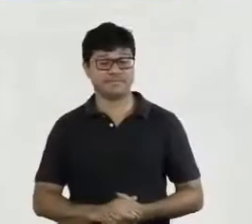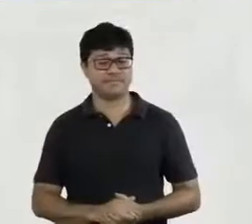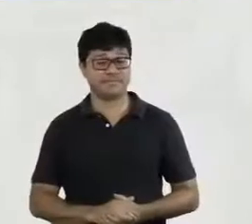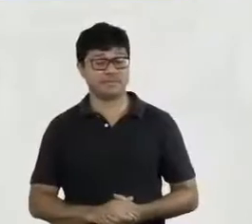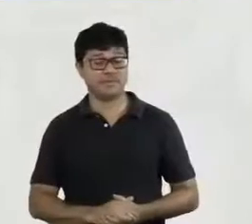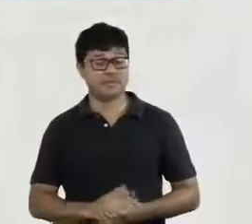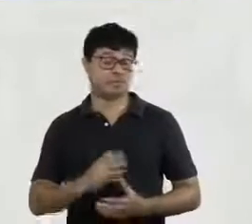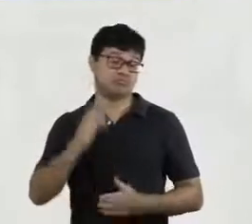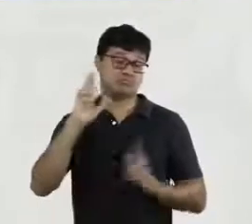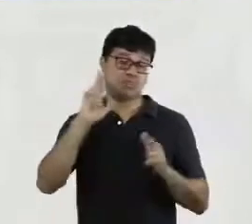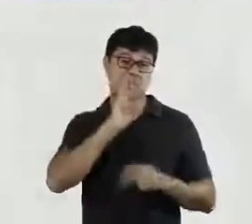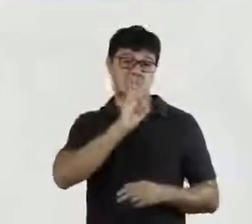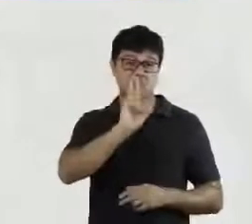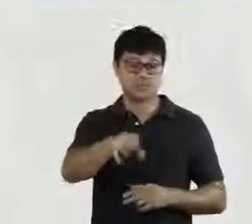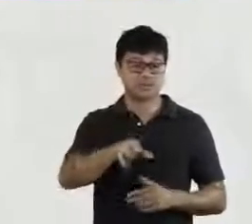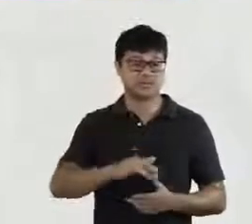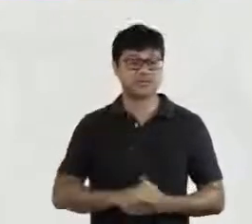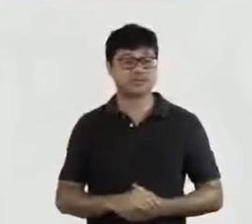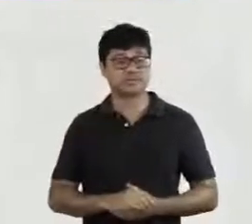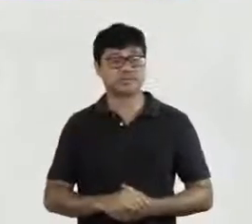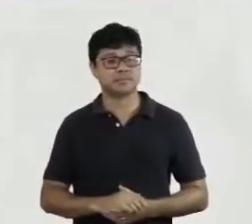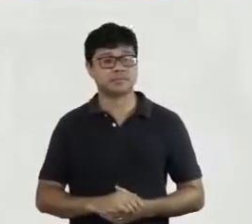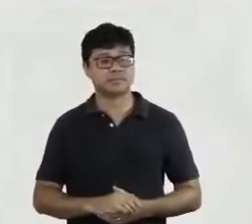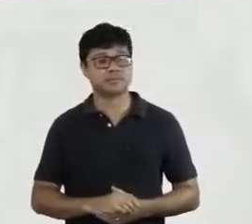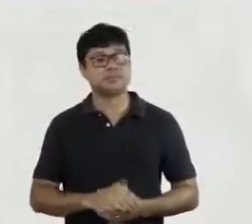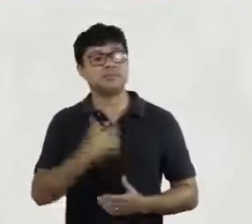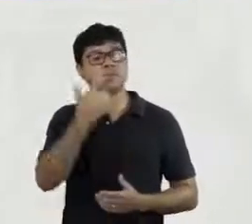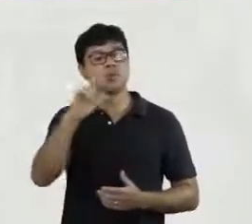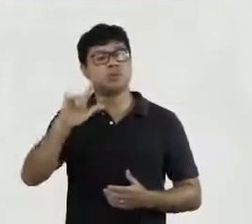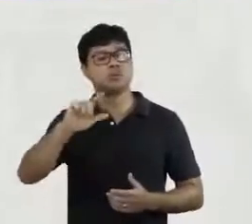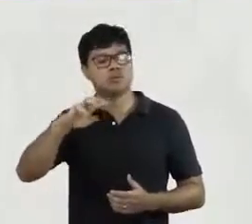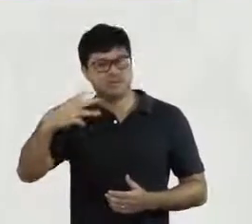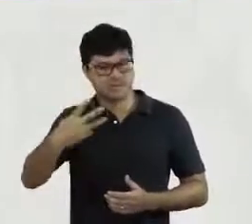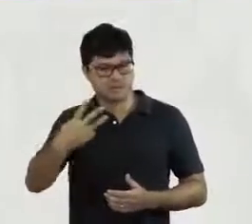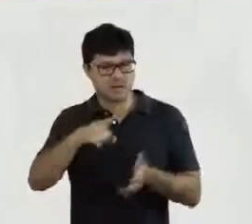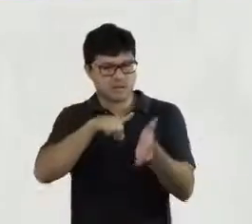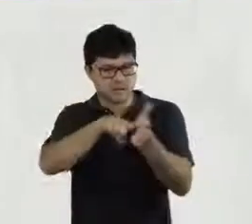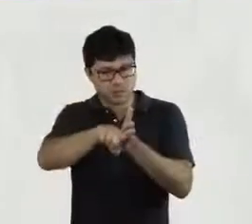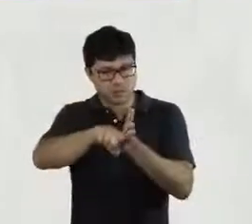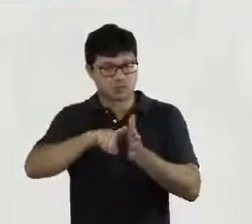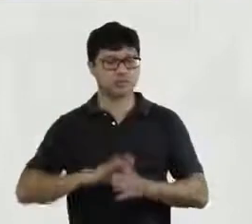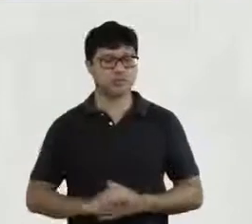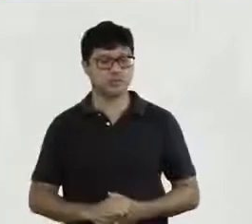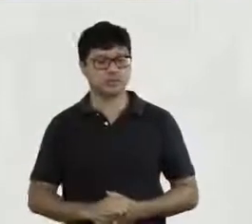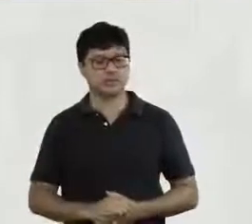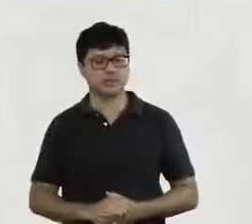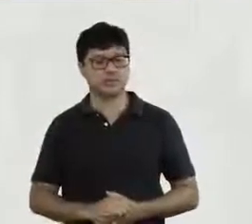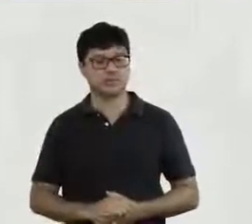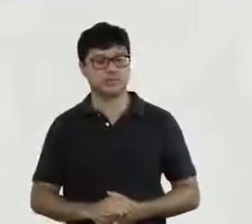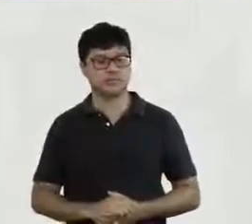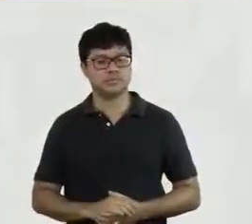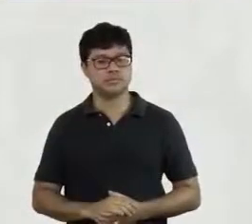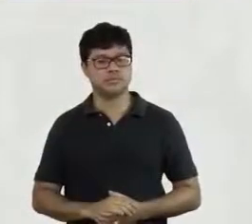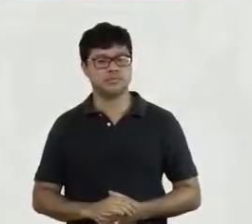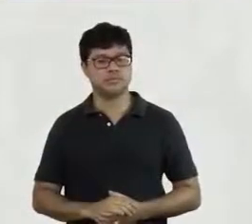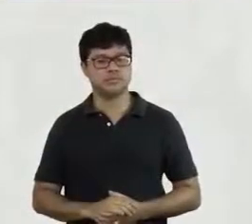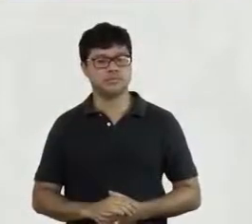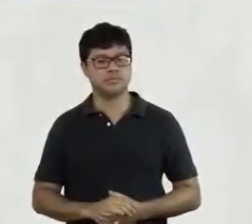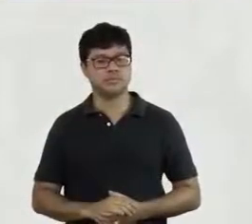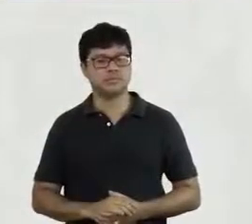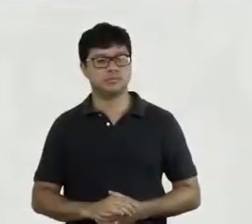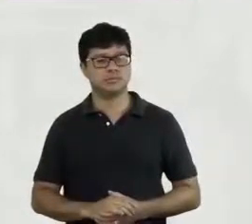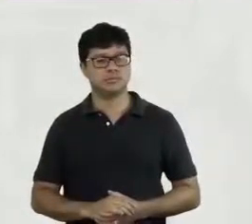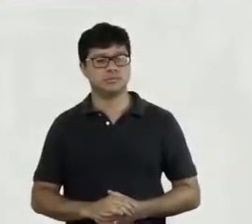Espero ter respondido. Obrigado. Então, a próxima pergunta, então. Né?